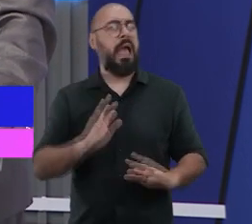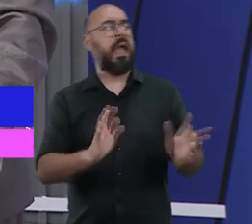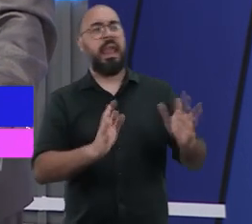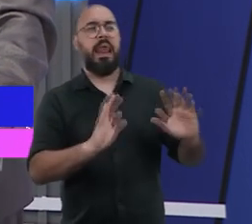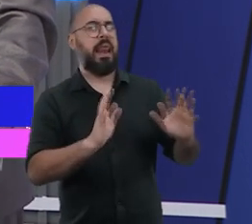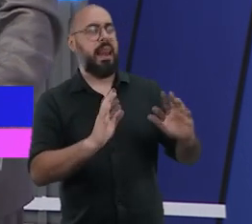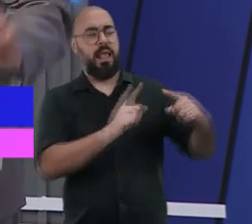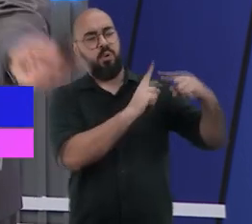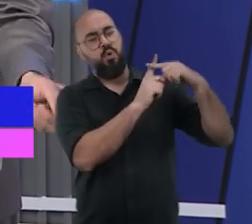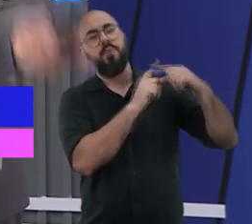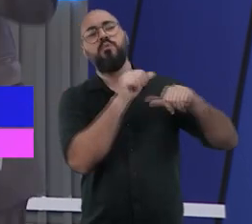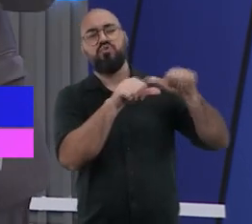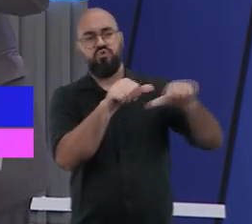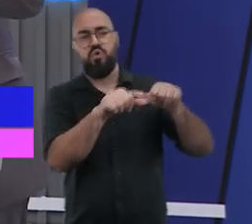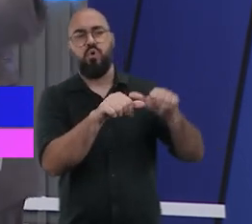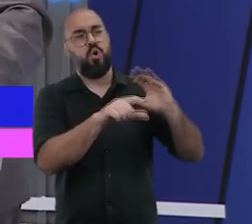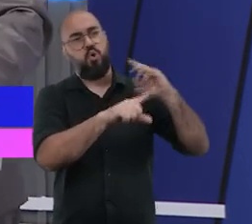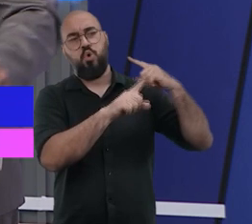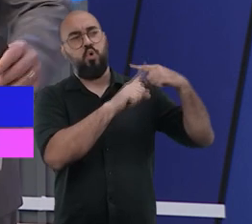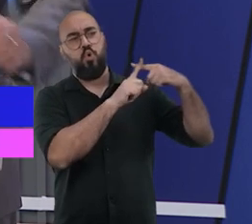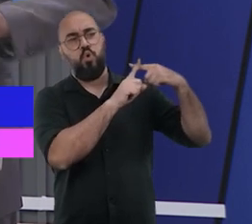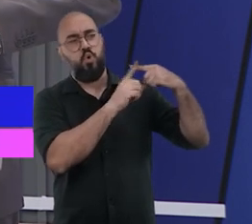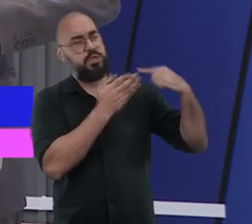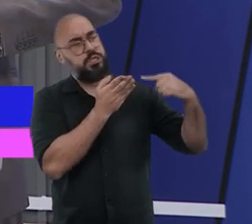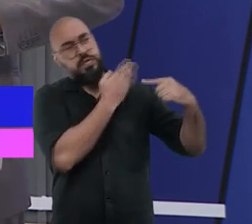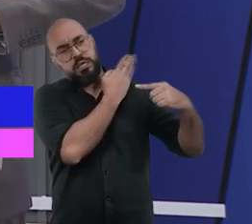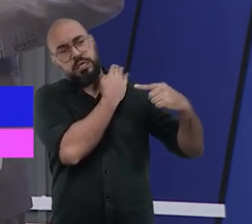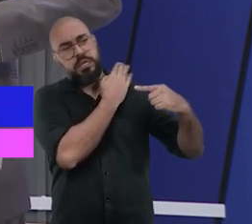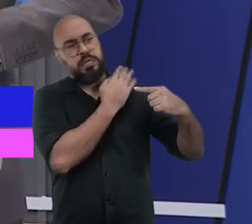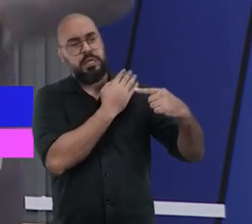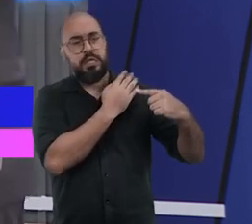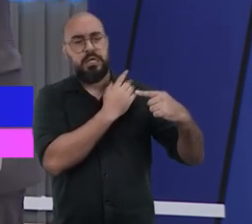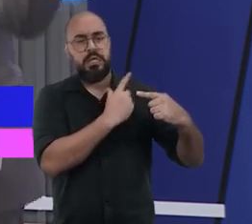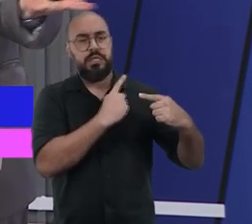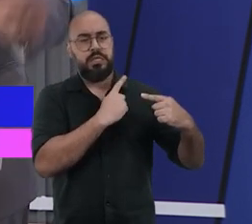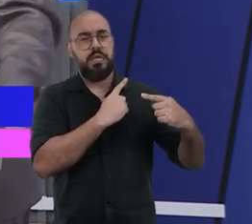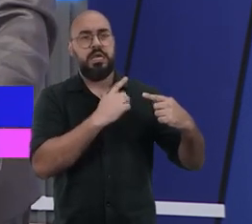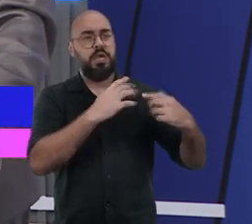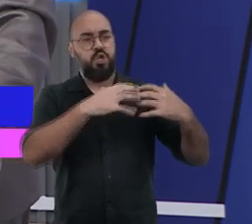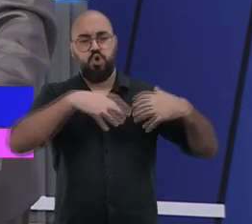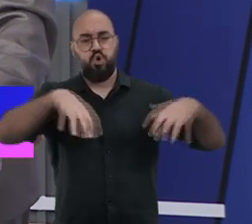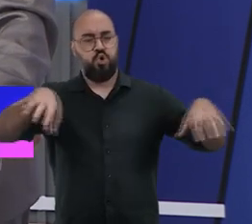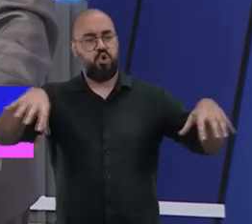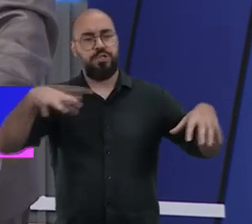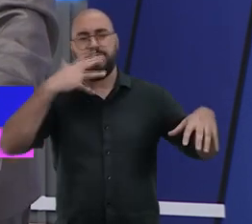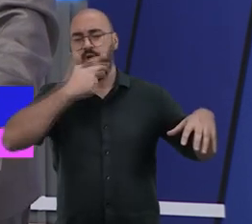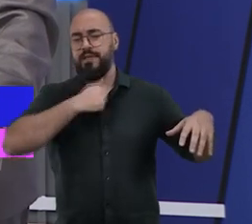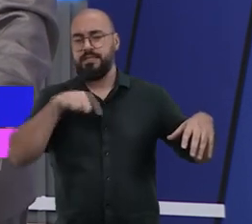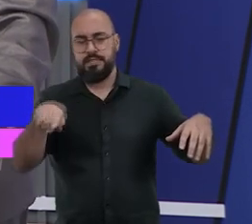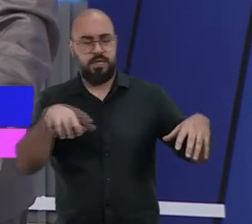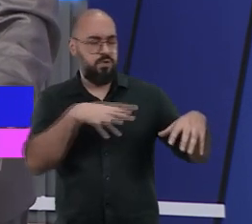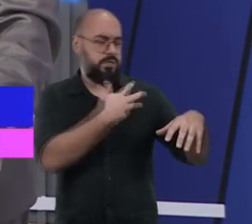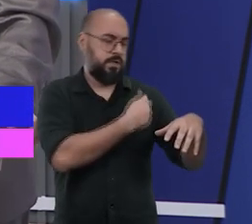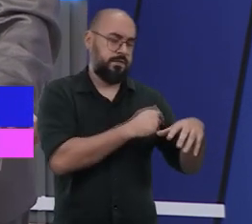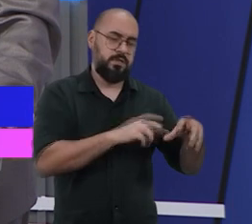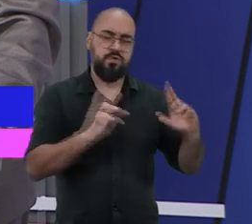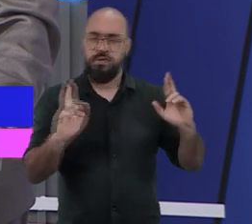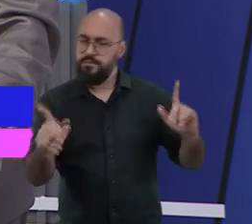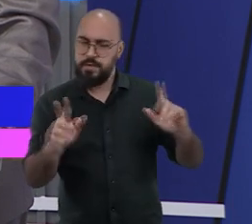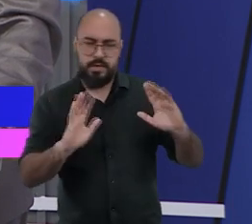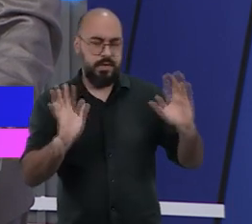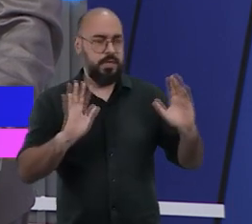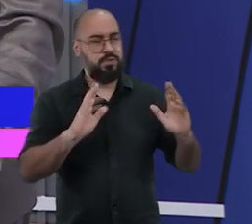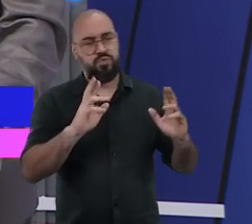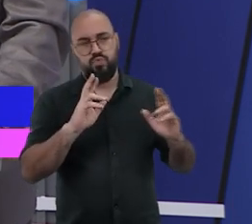mudança na cruz. Depois da cruz e antes da cruz, nós temos duas eras diferentes de salvação. Não é mais a mesma coisa.